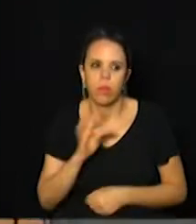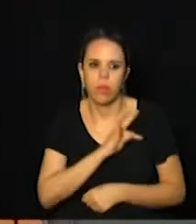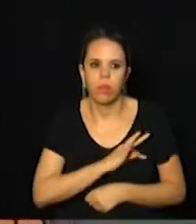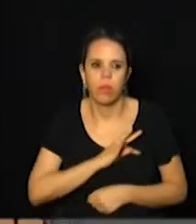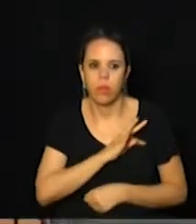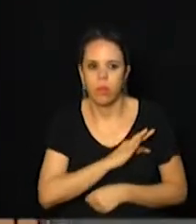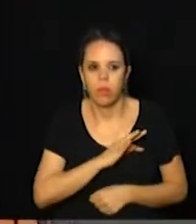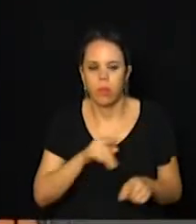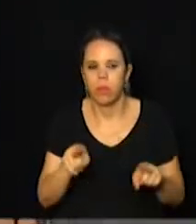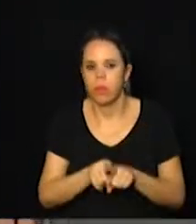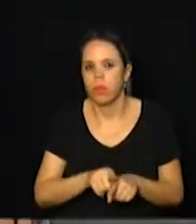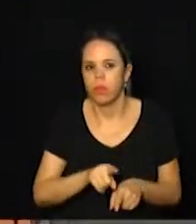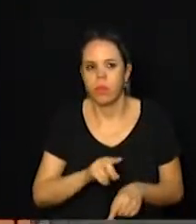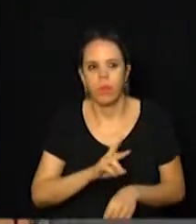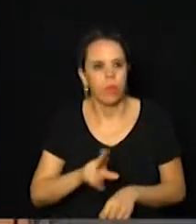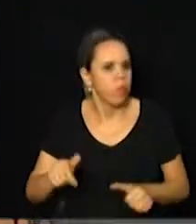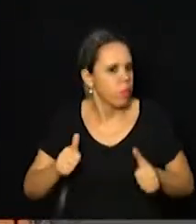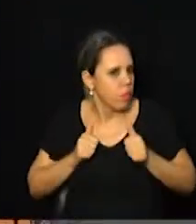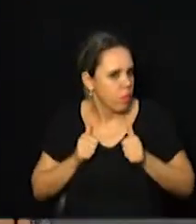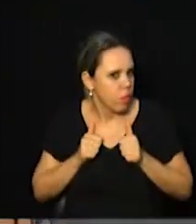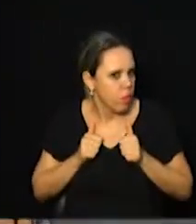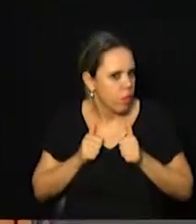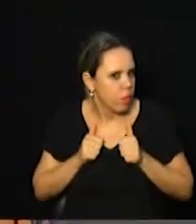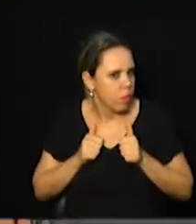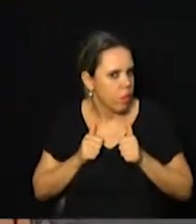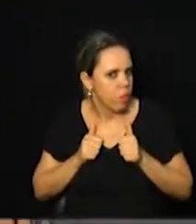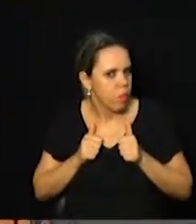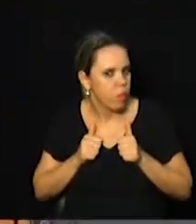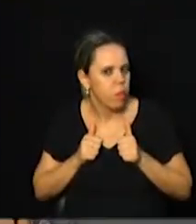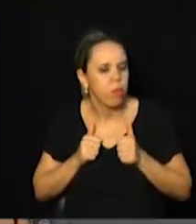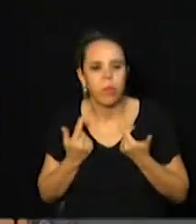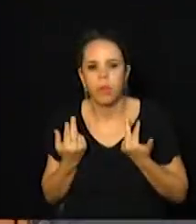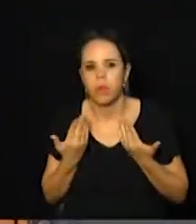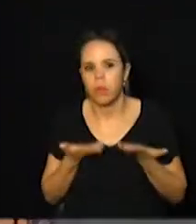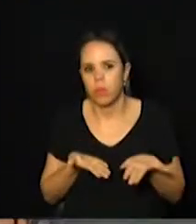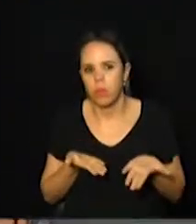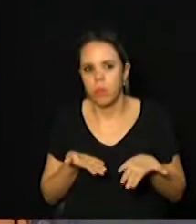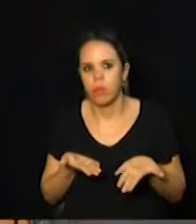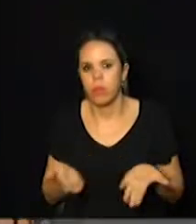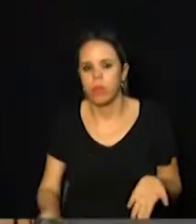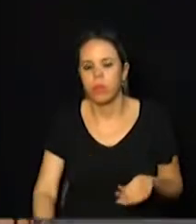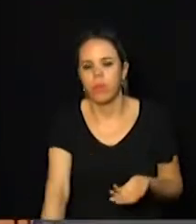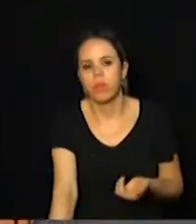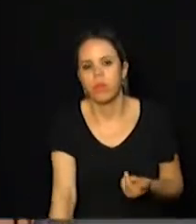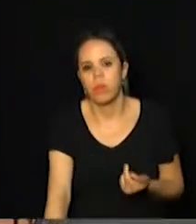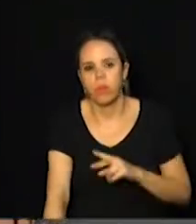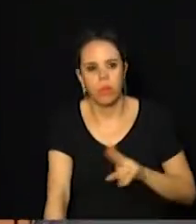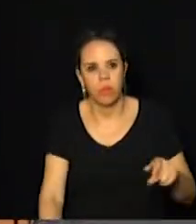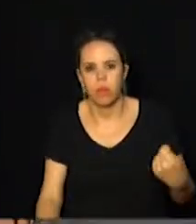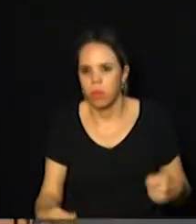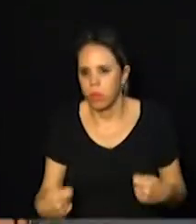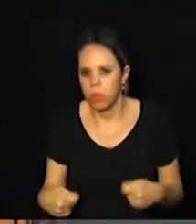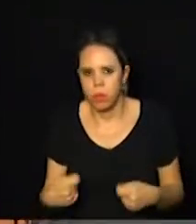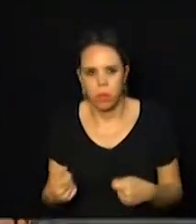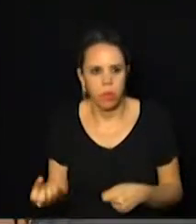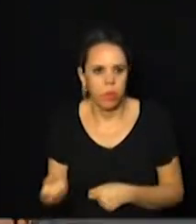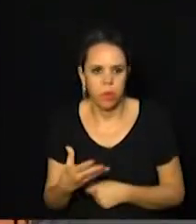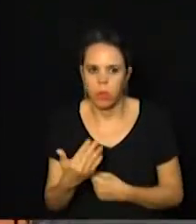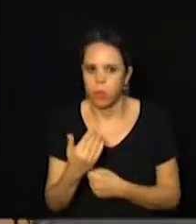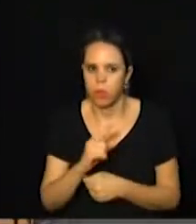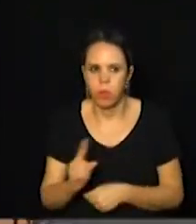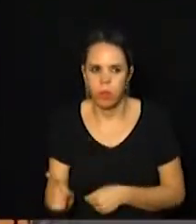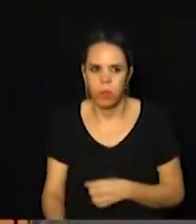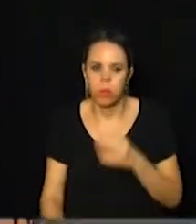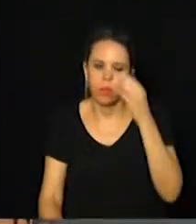ela também não é neutra então numa situação como essa que não é necessariamente uma nova